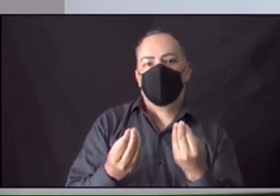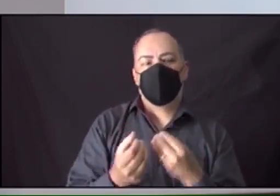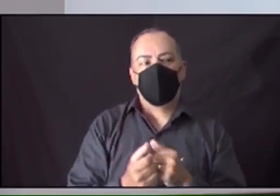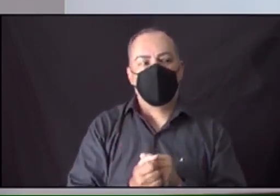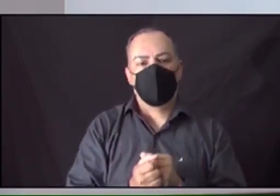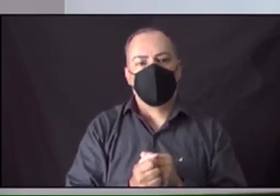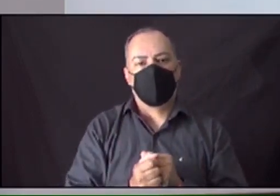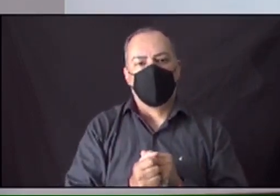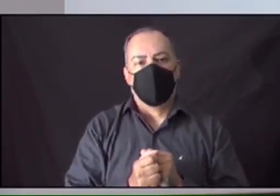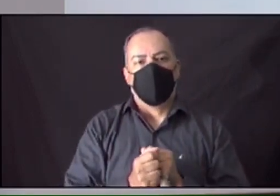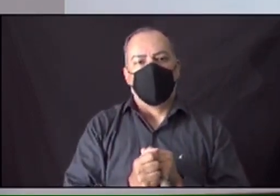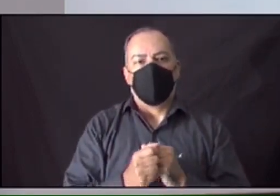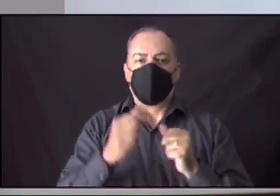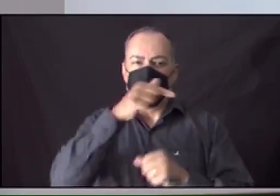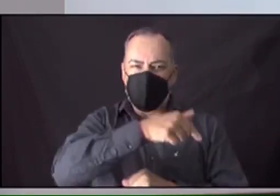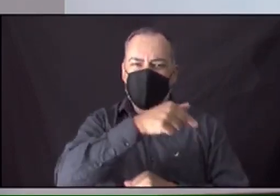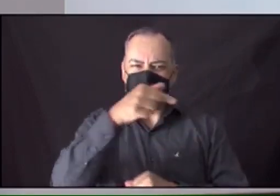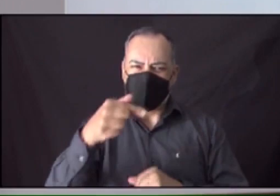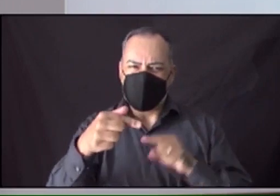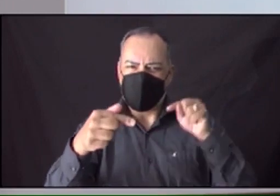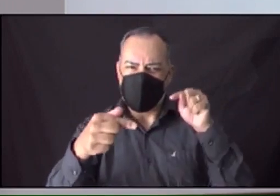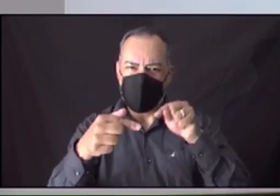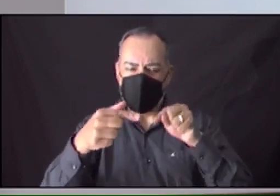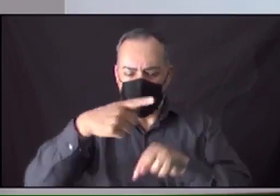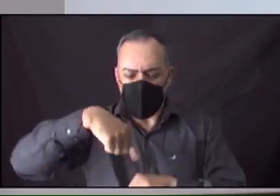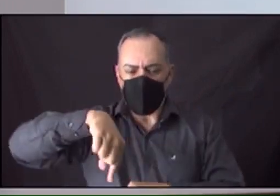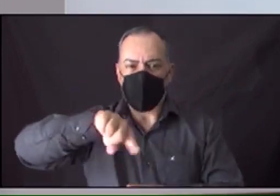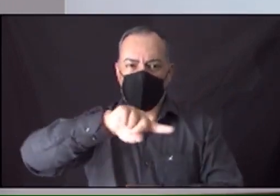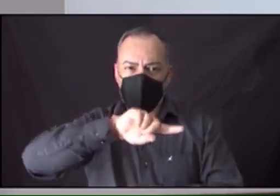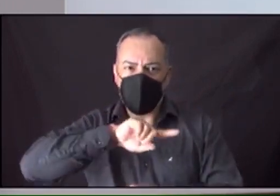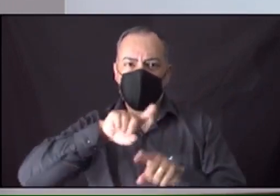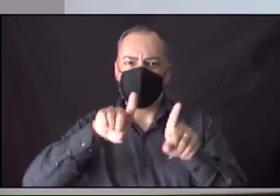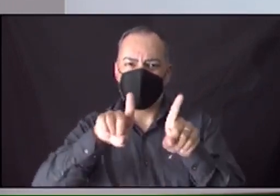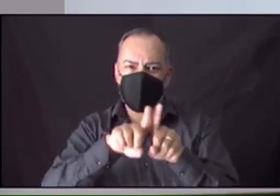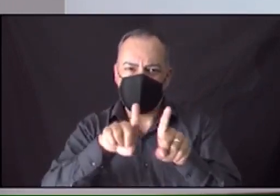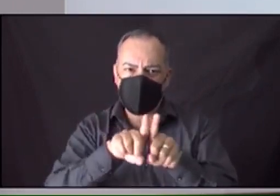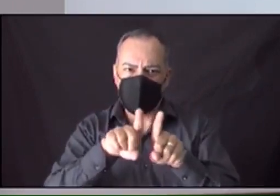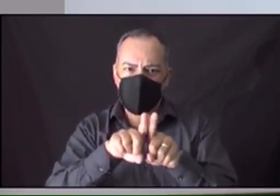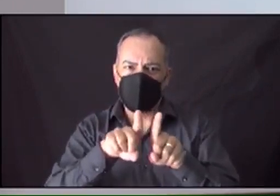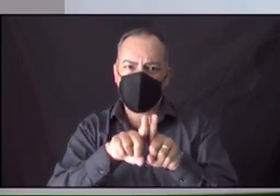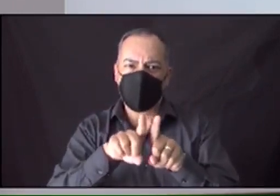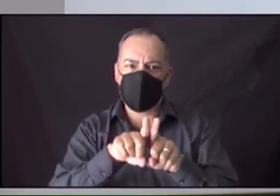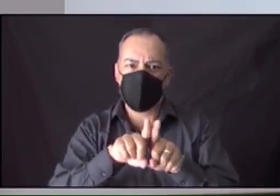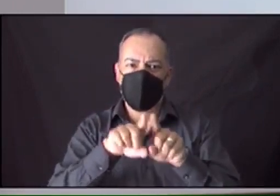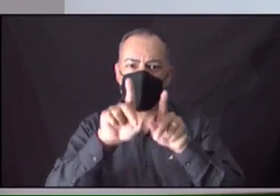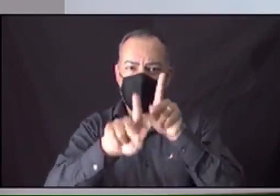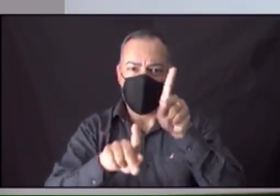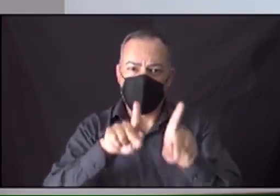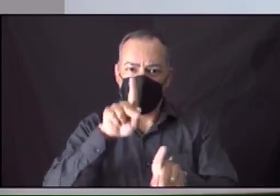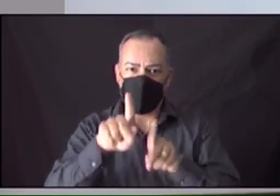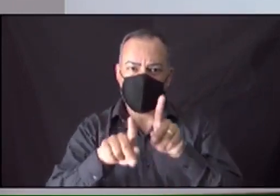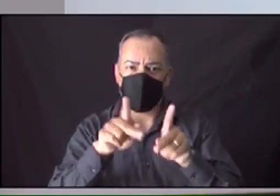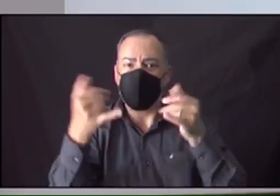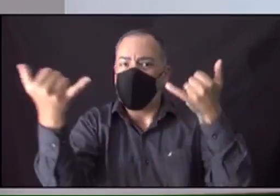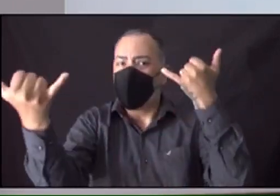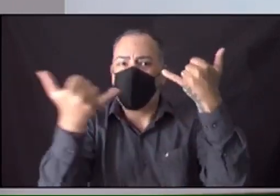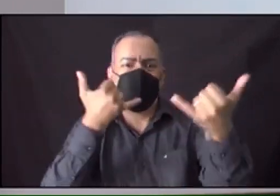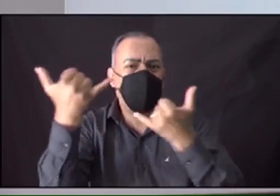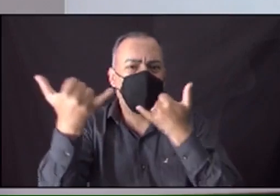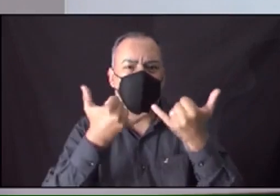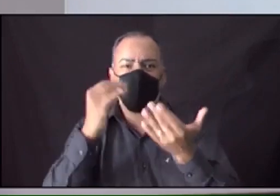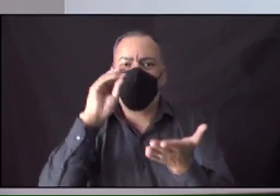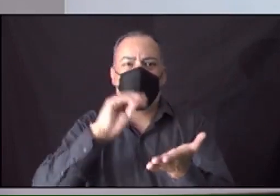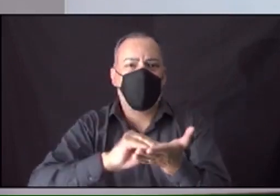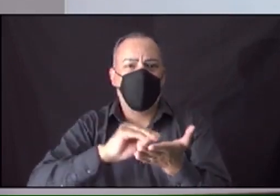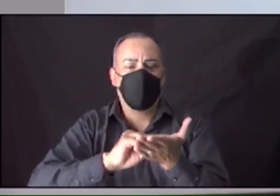parágrafo. Então, nessa semana aqui, para nós e para a população, ocorreu uma desinformação muito grande que a gente teve que